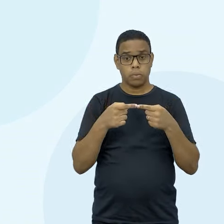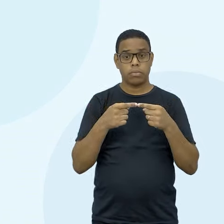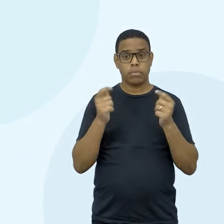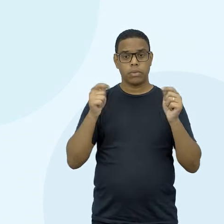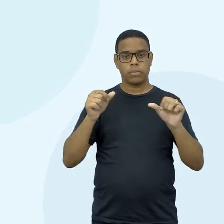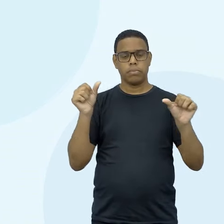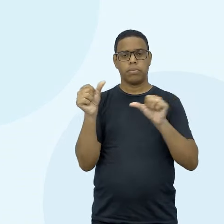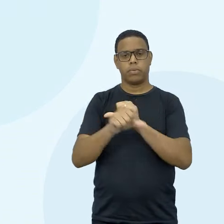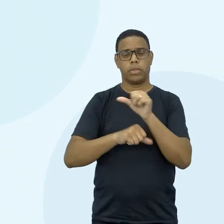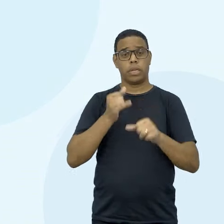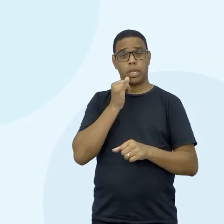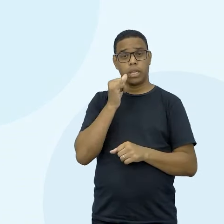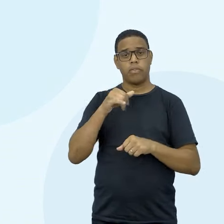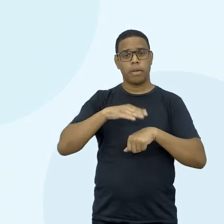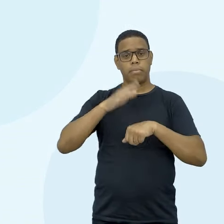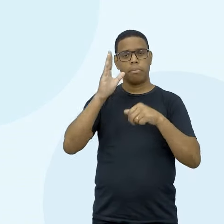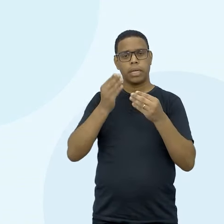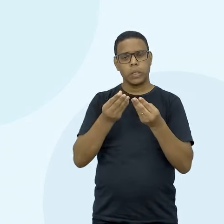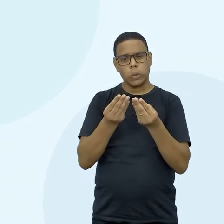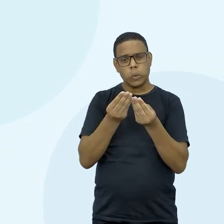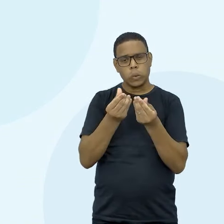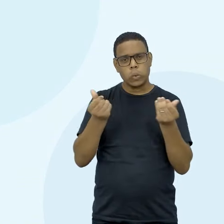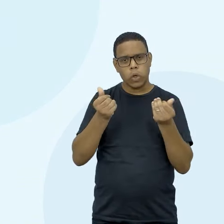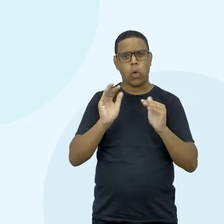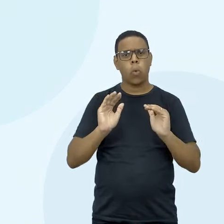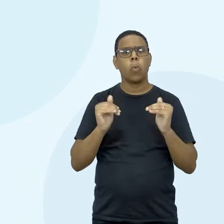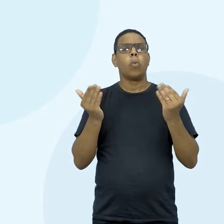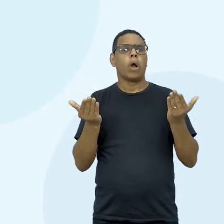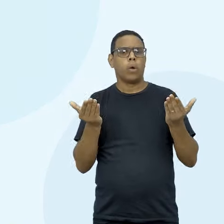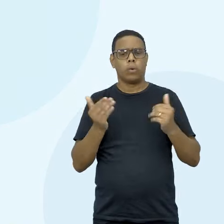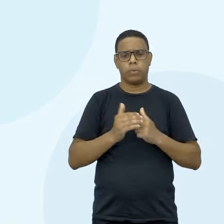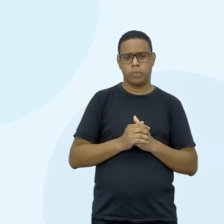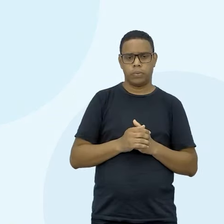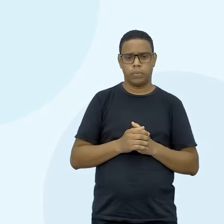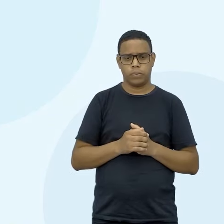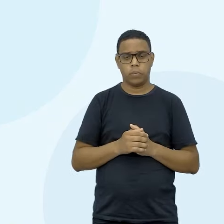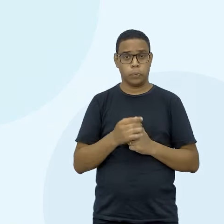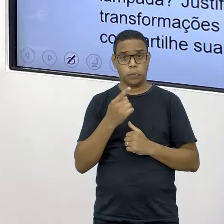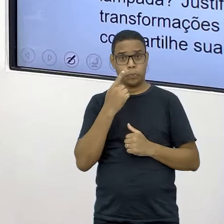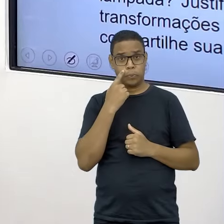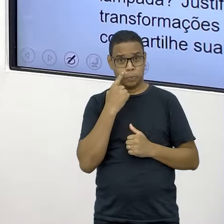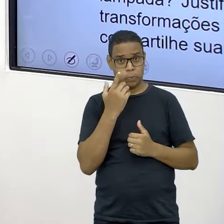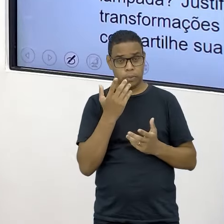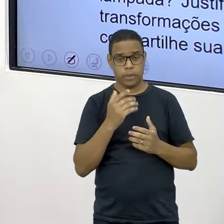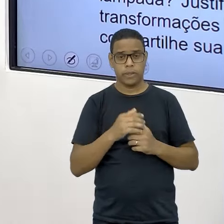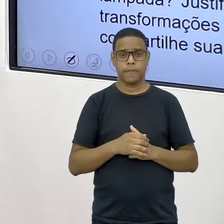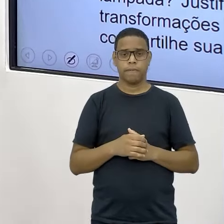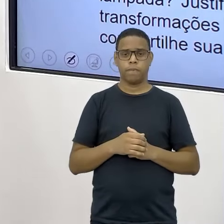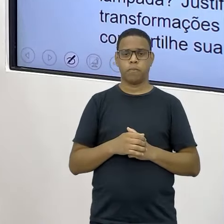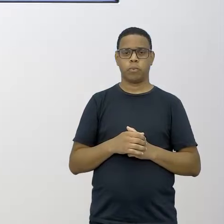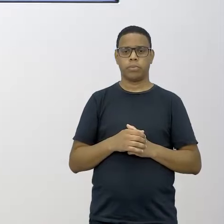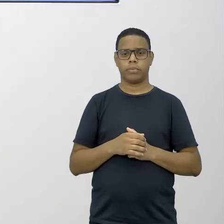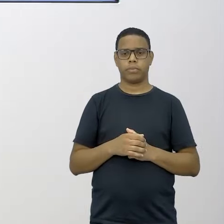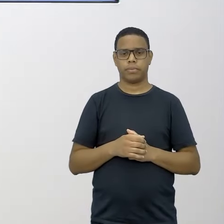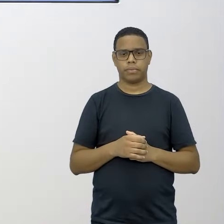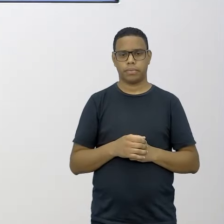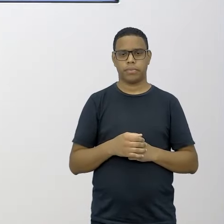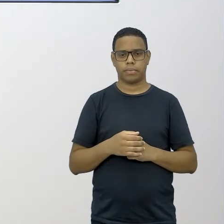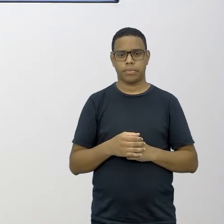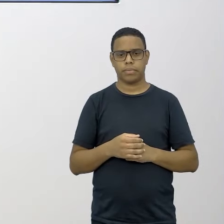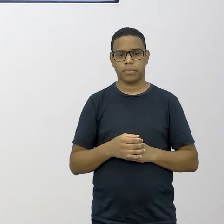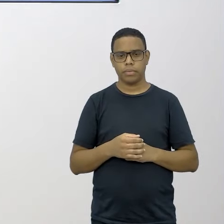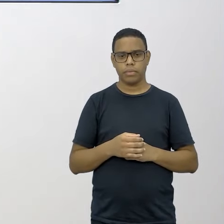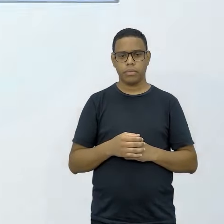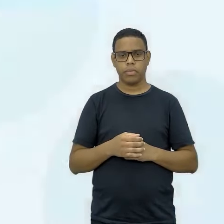proporciona uma transformação de energia mais eficiente? Volta para mim aqui um pouquinho, volta para a tela lá para a gente